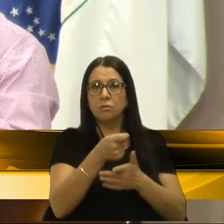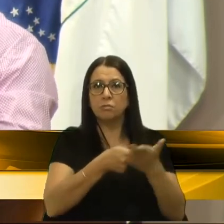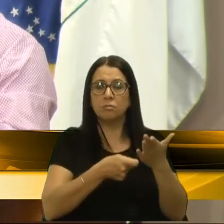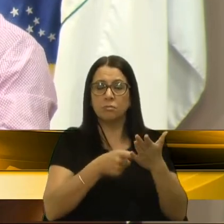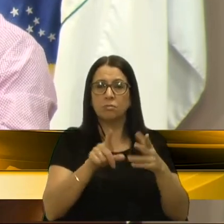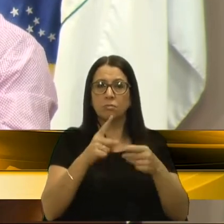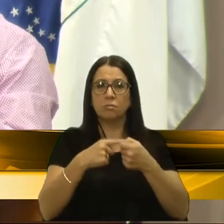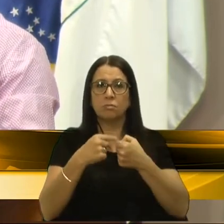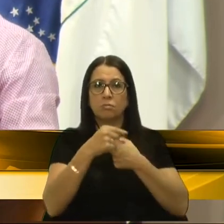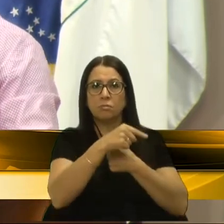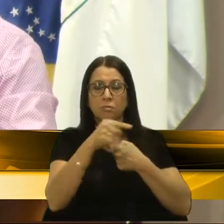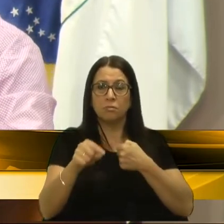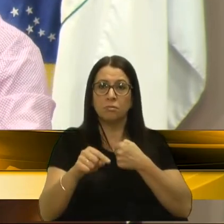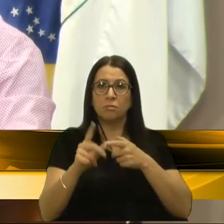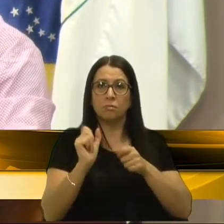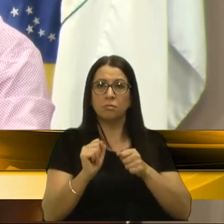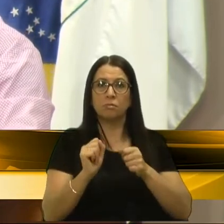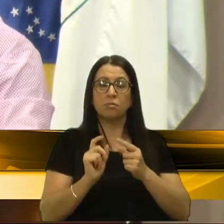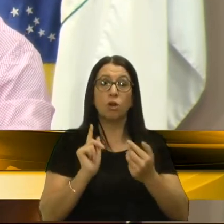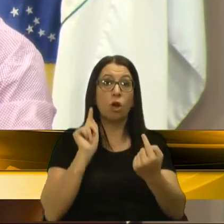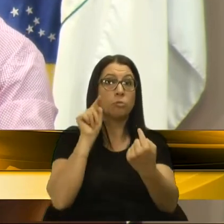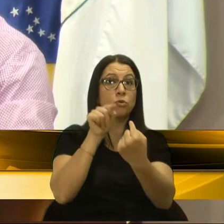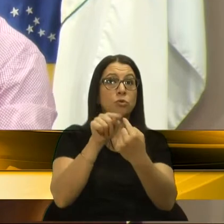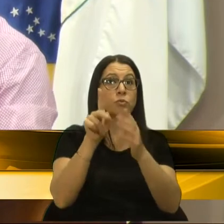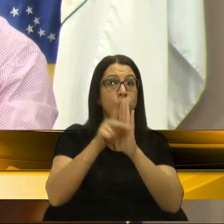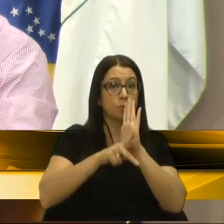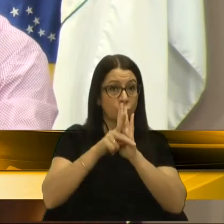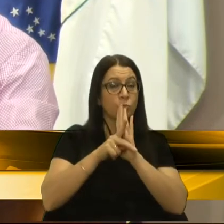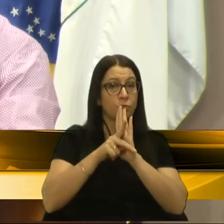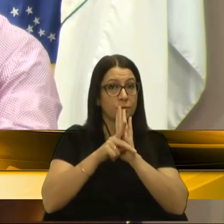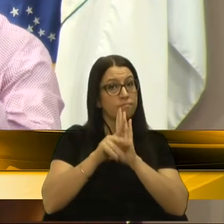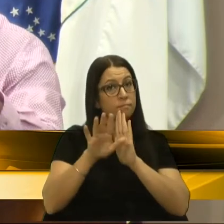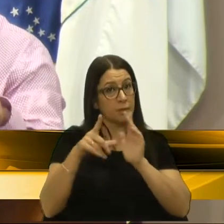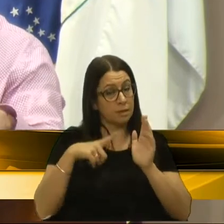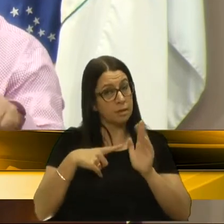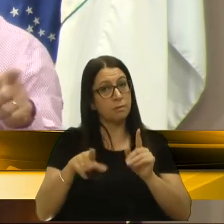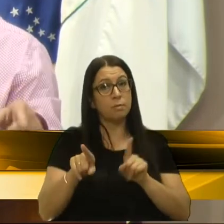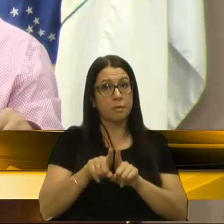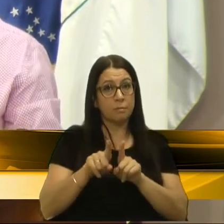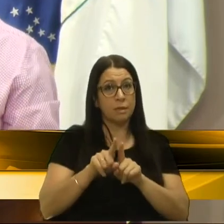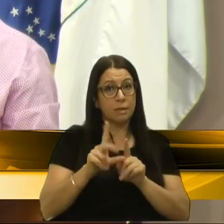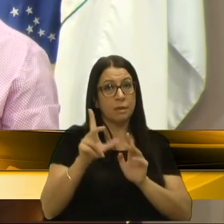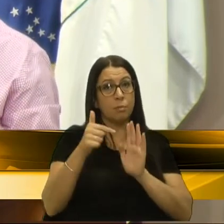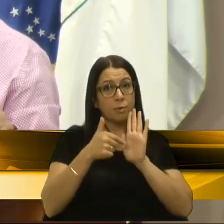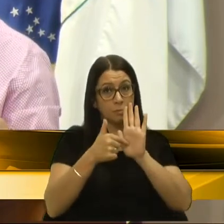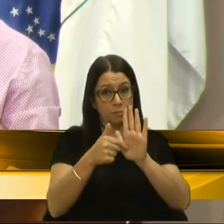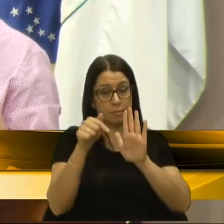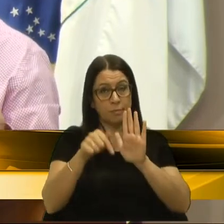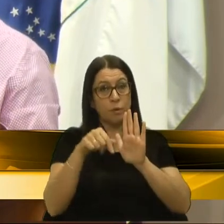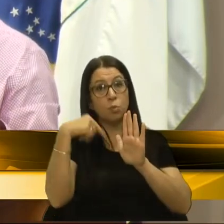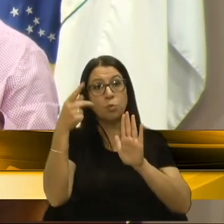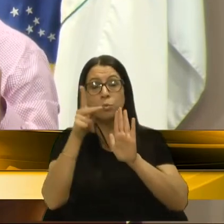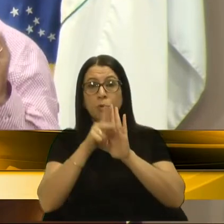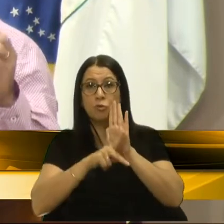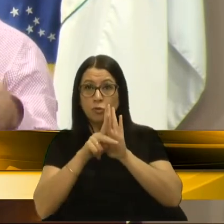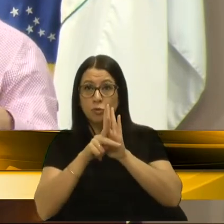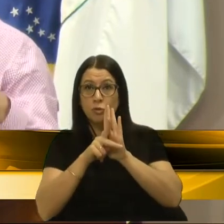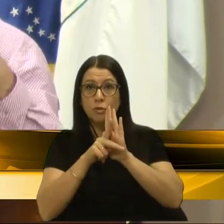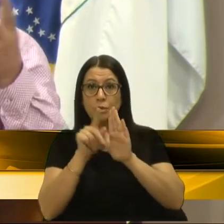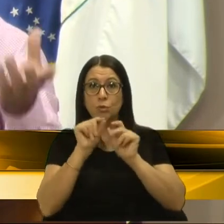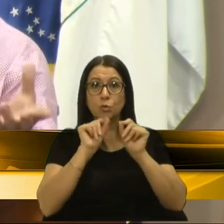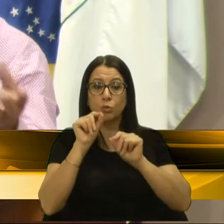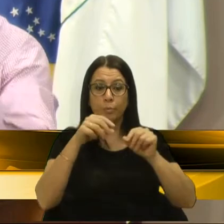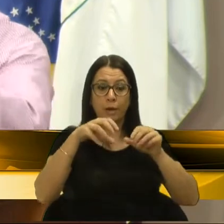poder cuidar. Então o objetivo desse projeto, e tenho também, logo vai aportar aqui um projeto também em cima de